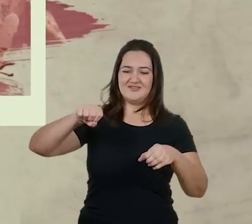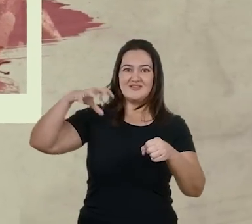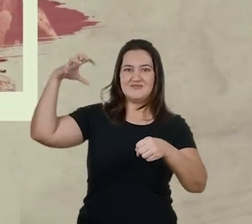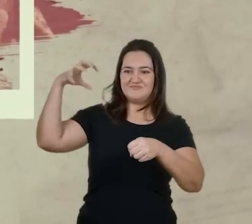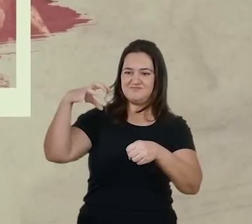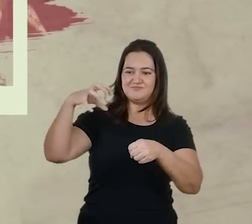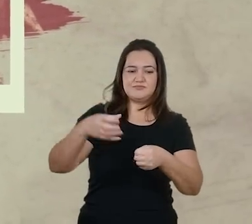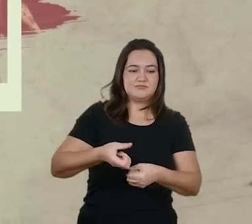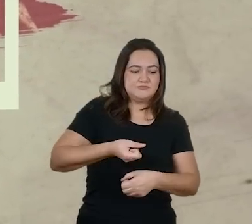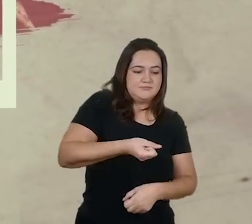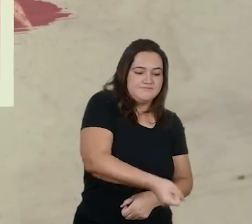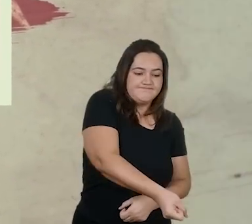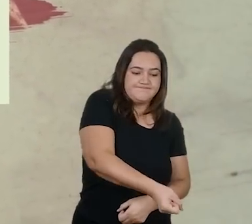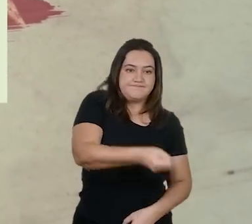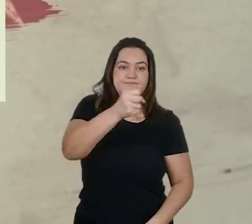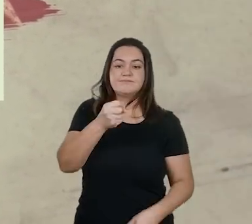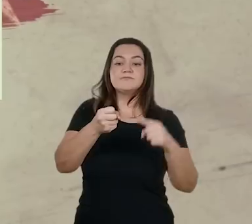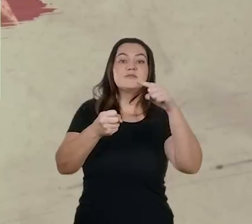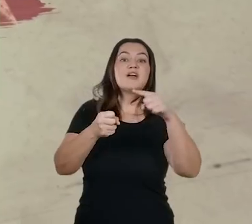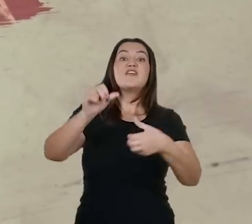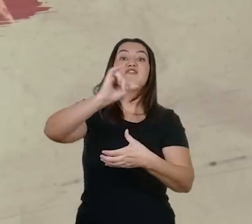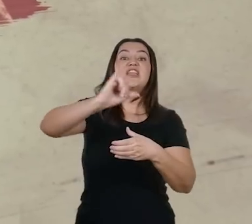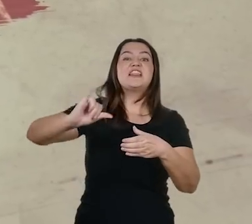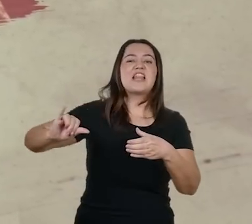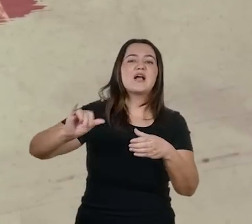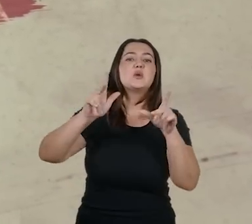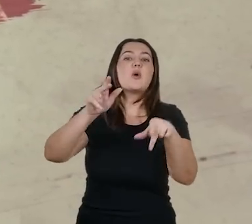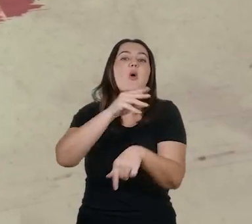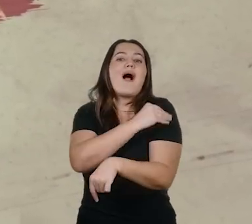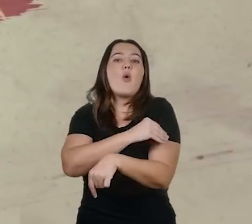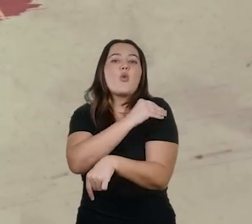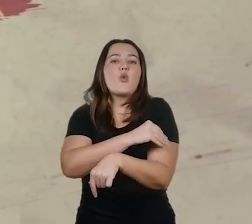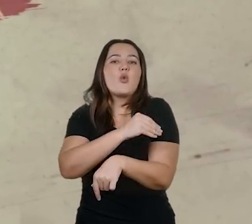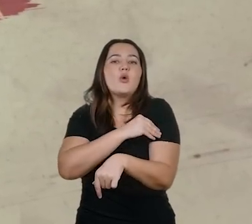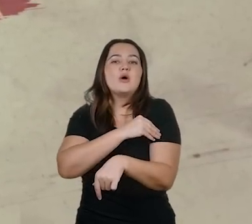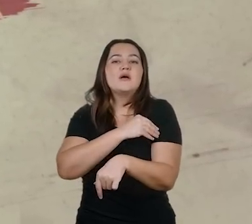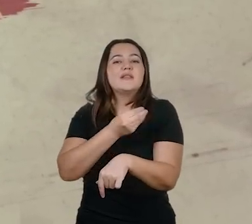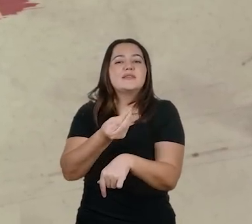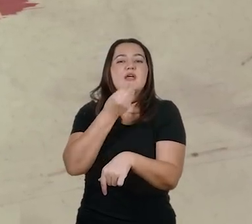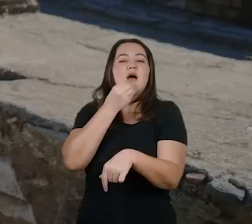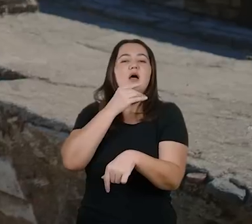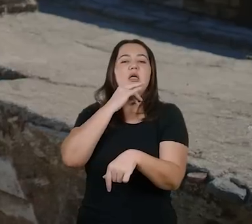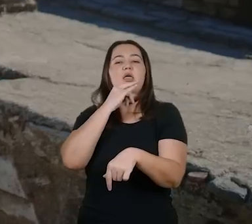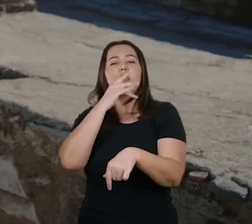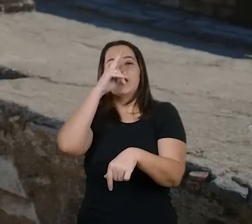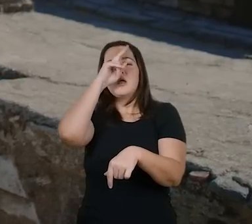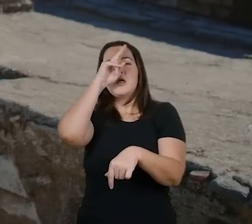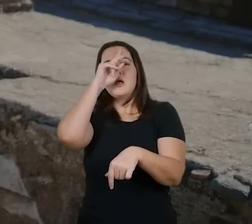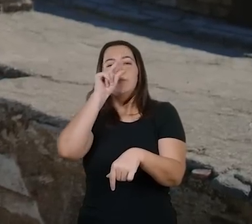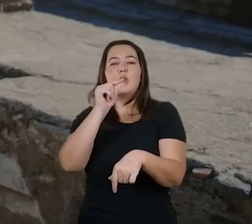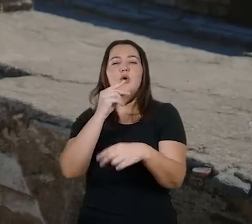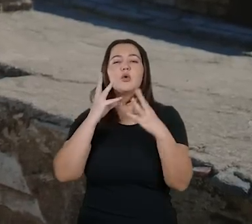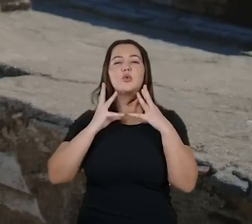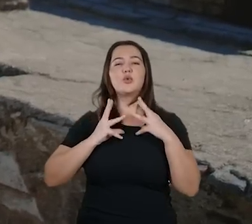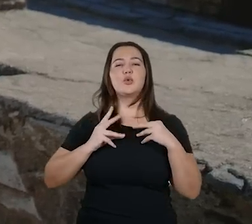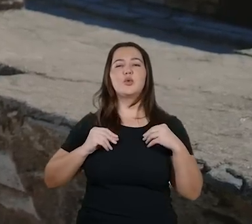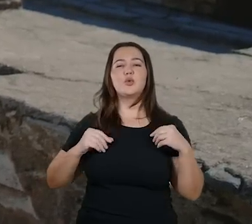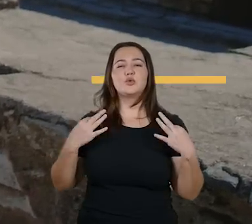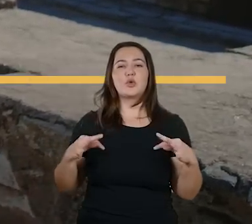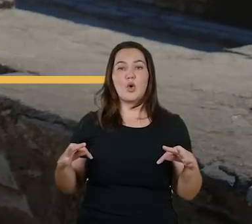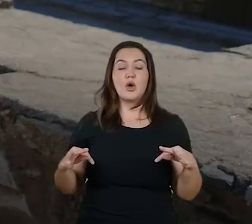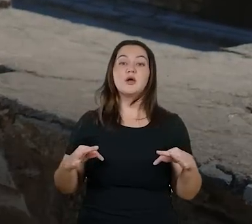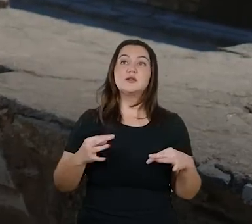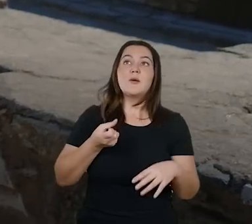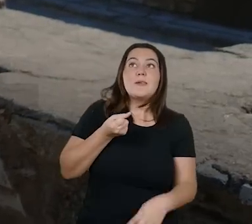que o vinagre não apenas esteriliza, mas ele também deixa a pessoa altamente intoxicada, e assim colocar nos lábios